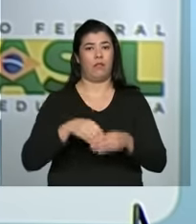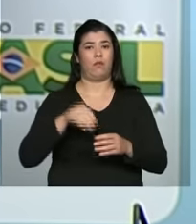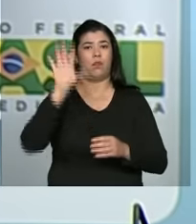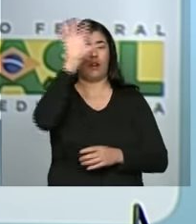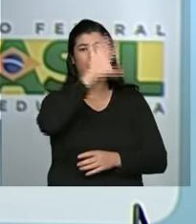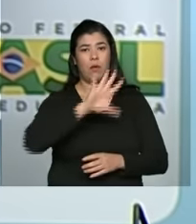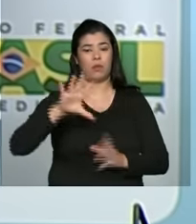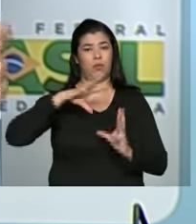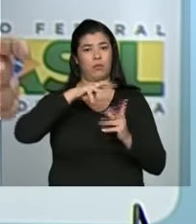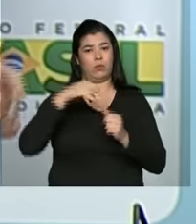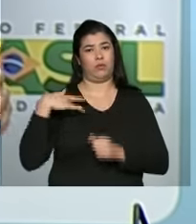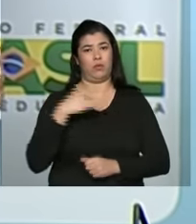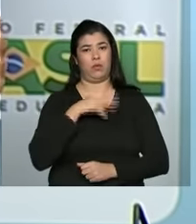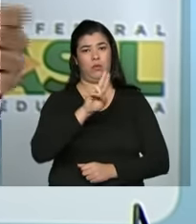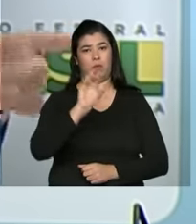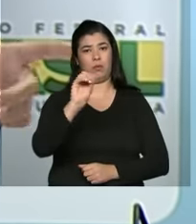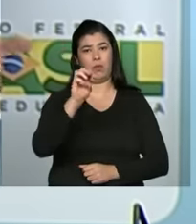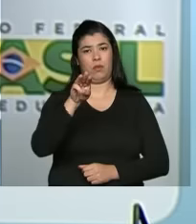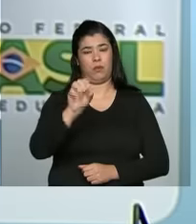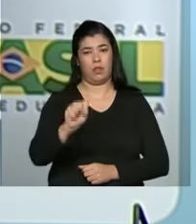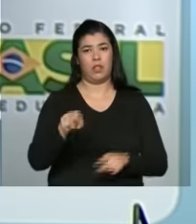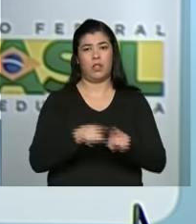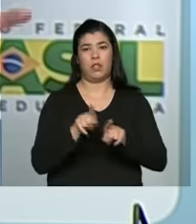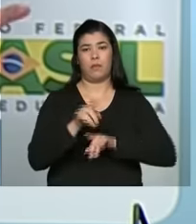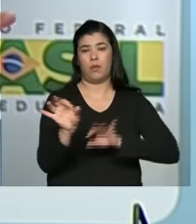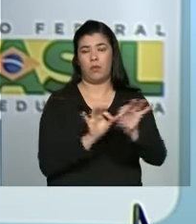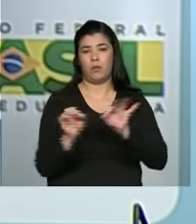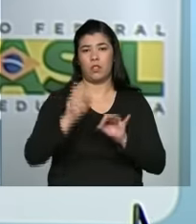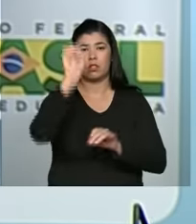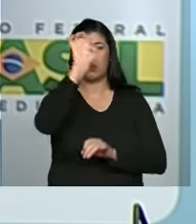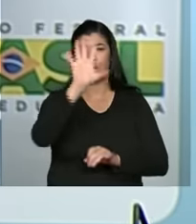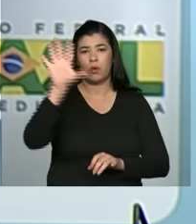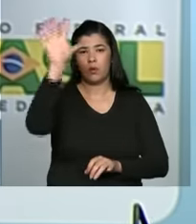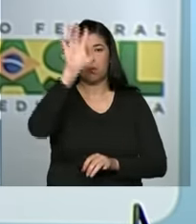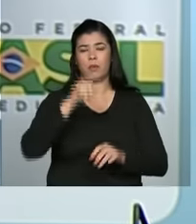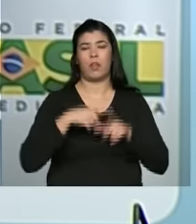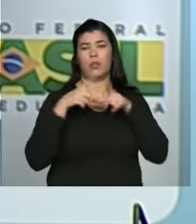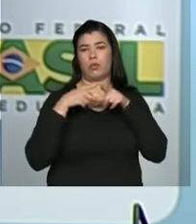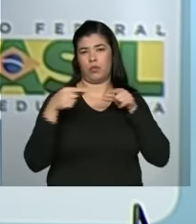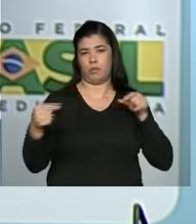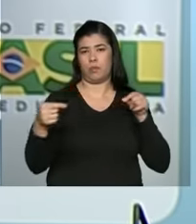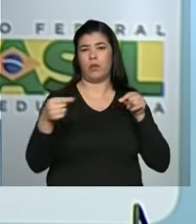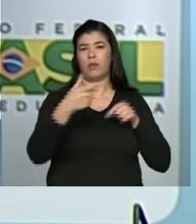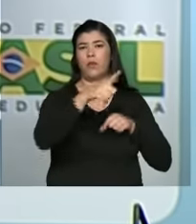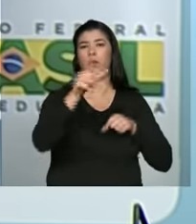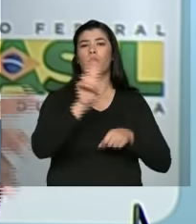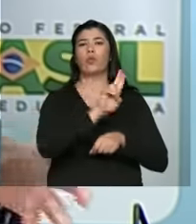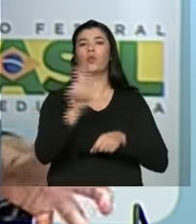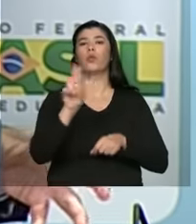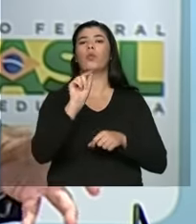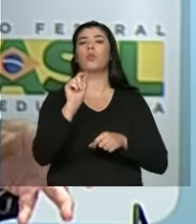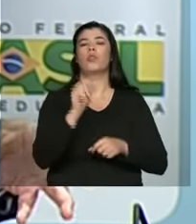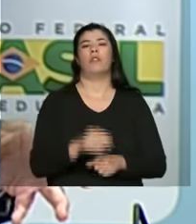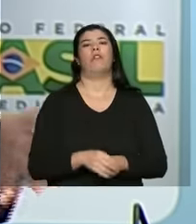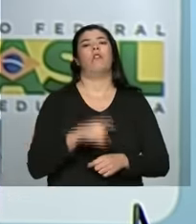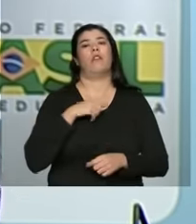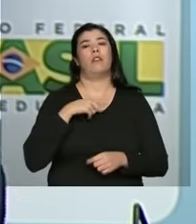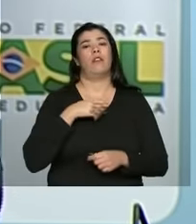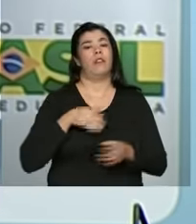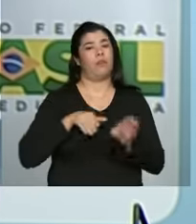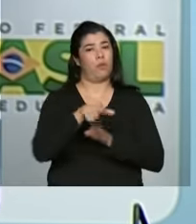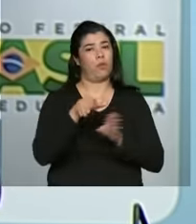Saúde das agências reguladoras o fda agência europeia agência japonesa e é uma recomendação da própria OMS